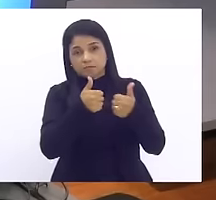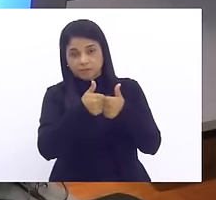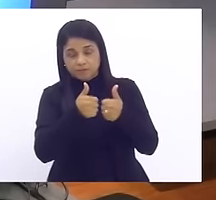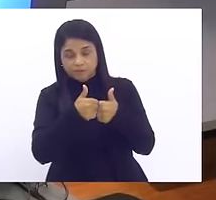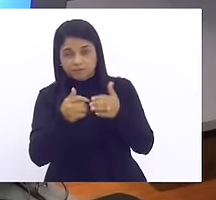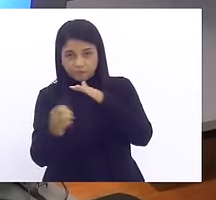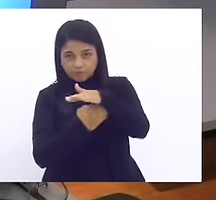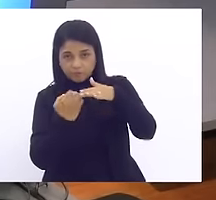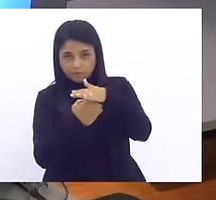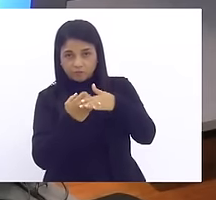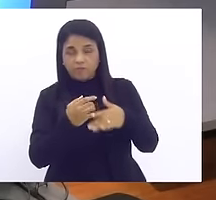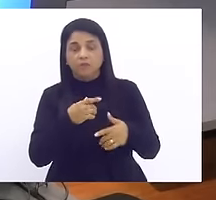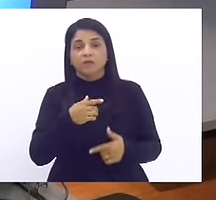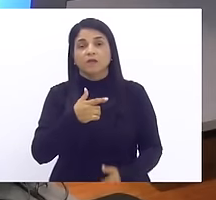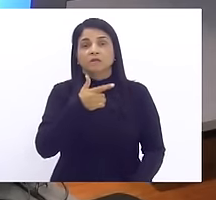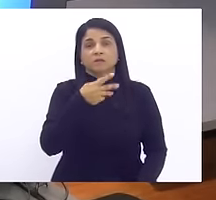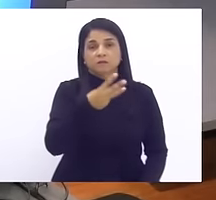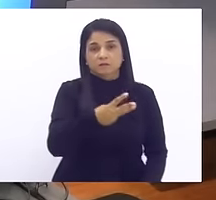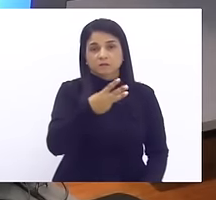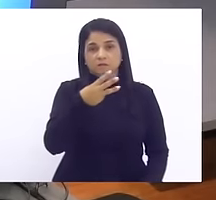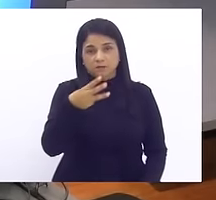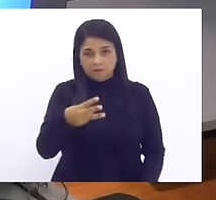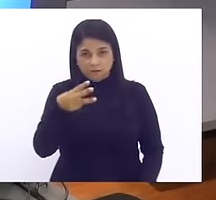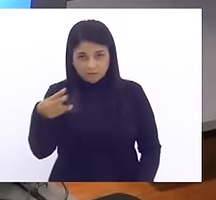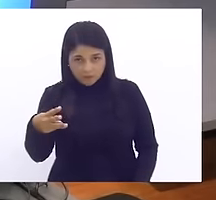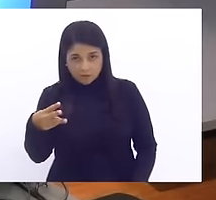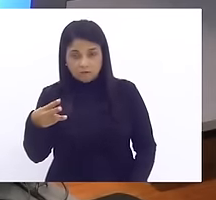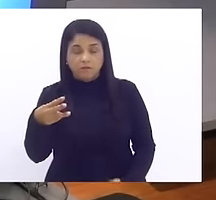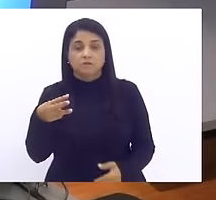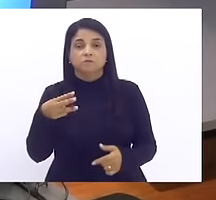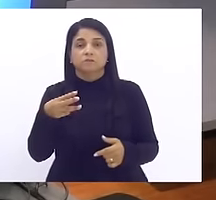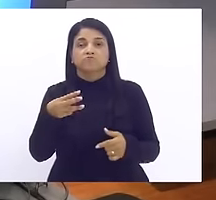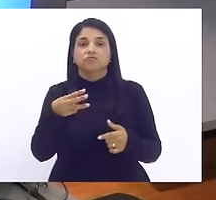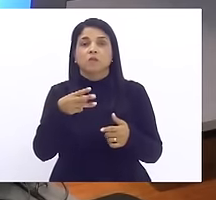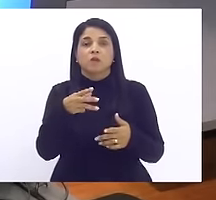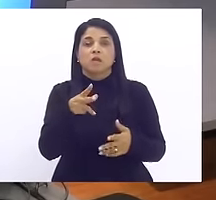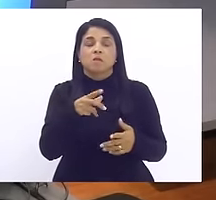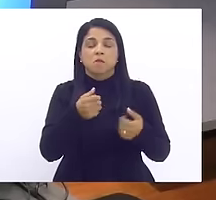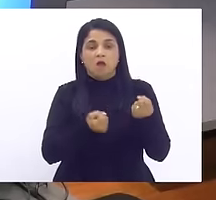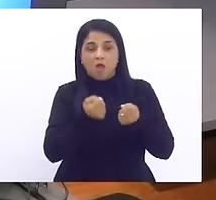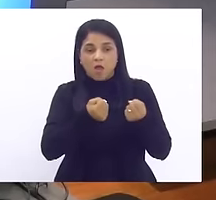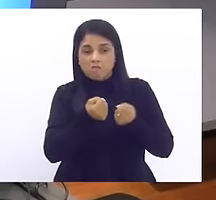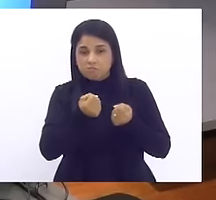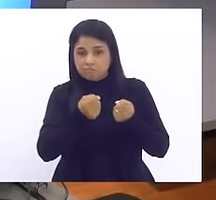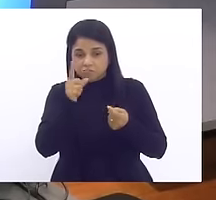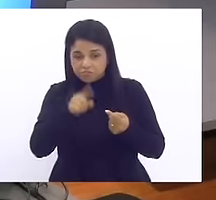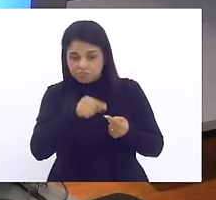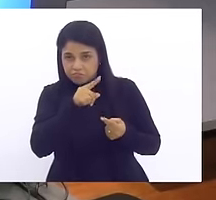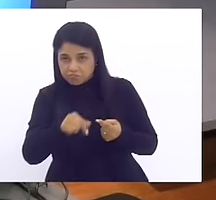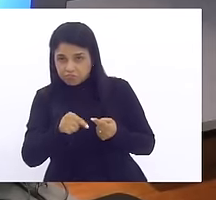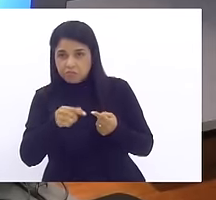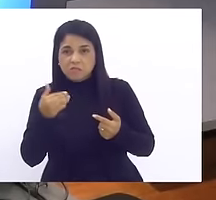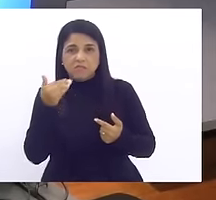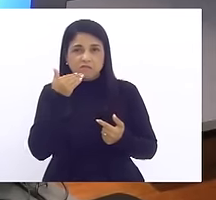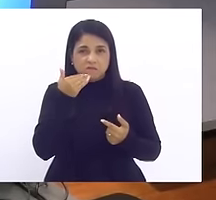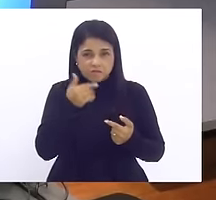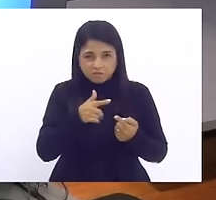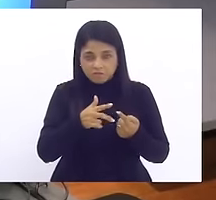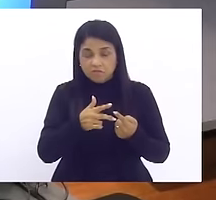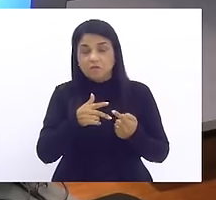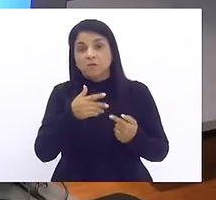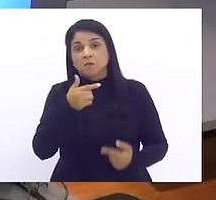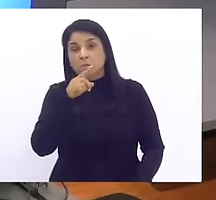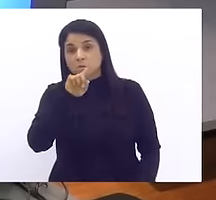sistema regular para o sistema irregular o transporte ilegal 1598 é bom